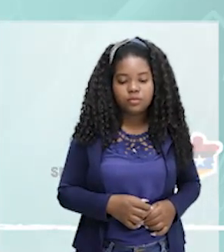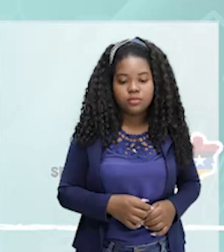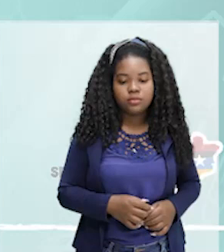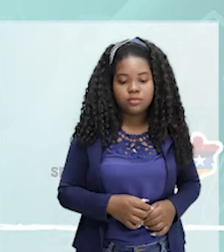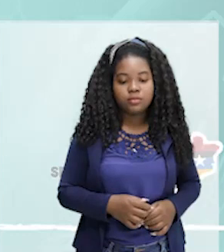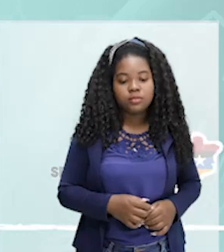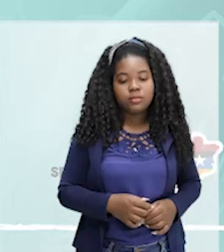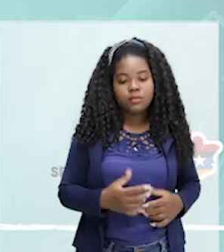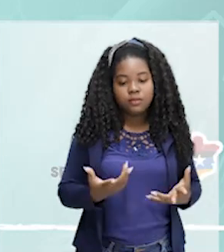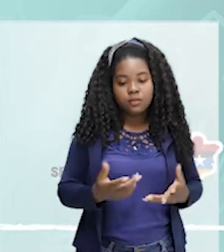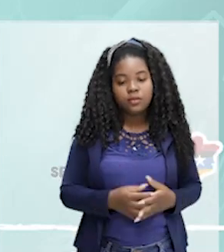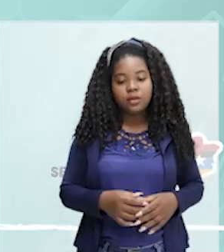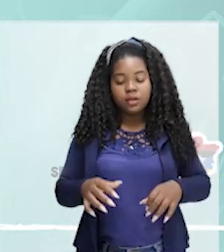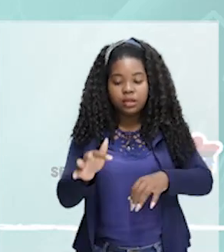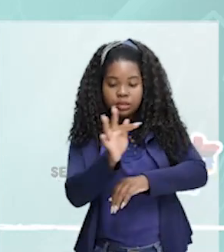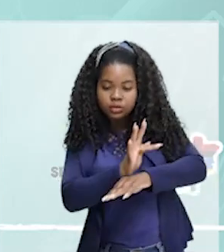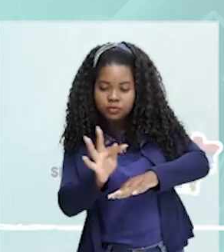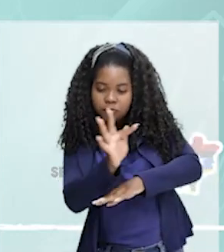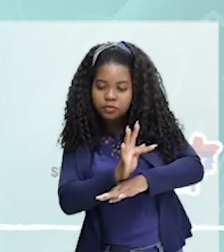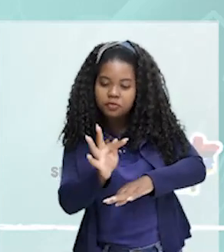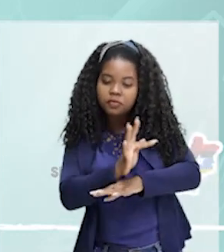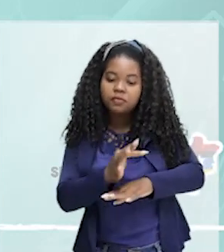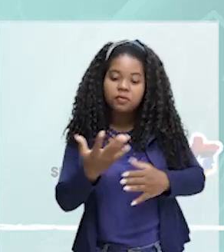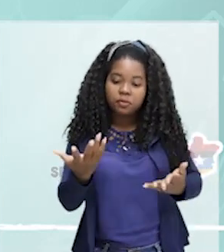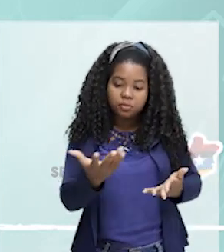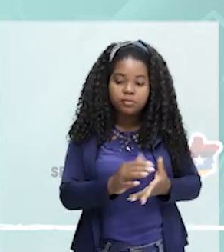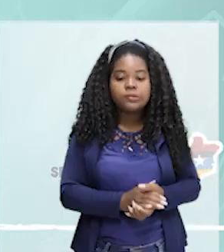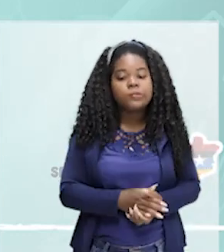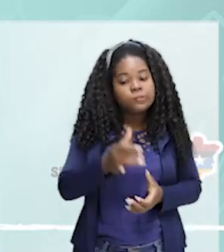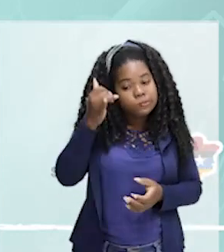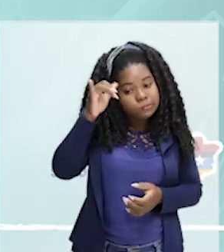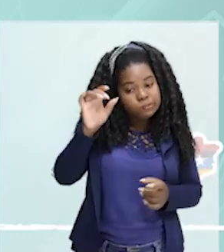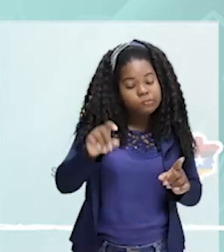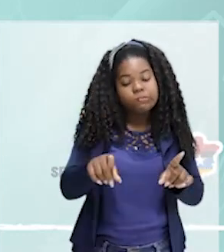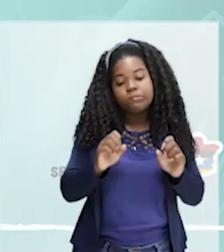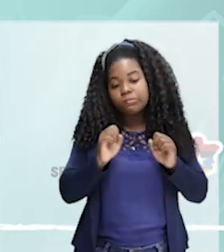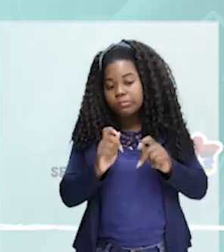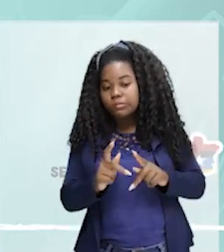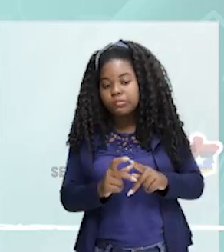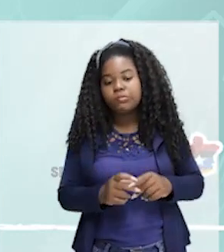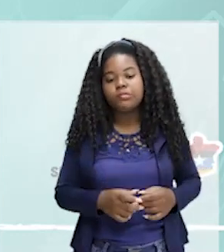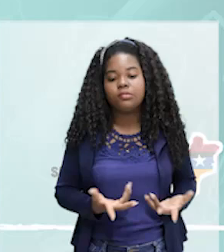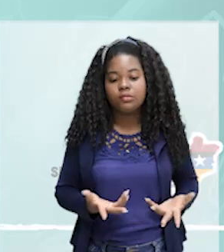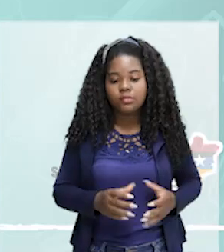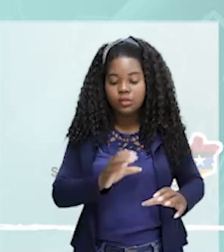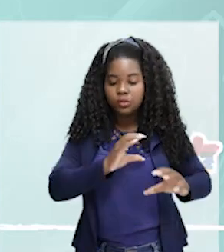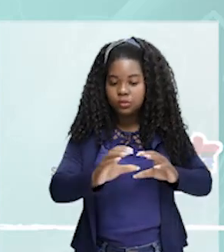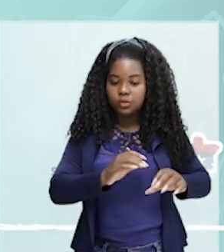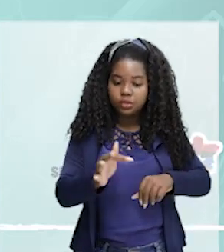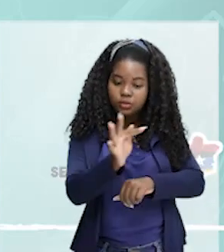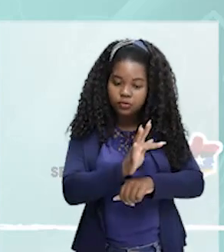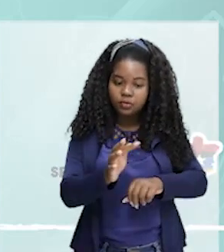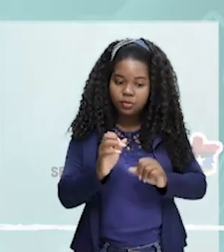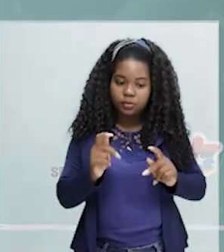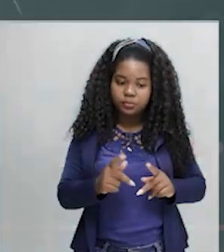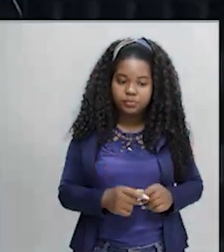é evitado, tá bom? Não se termina uma sentença com as preposições na comunicação formal,